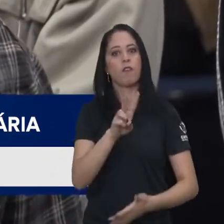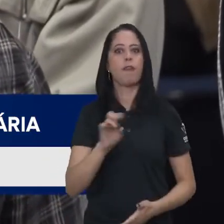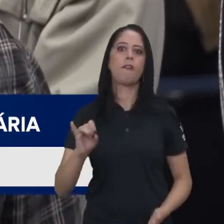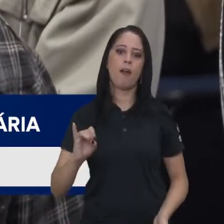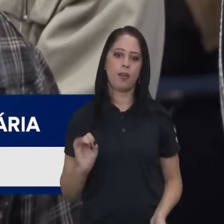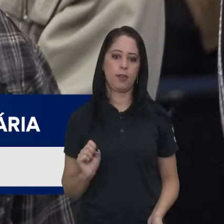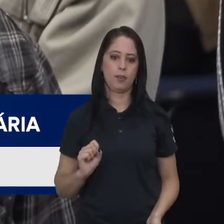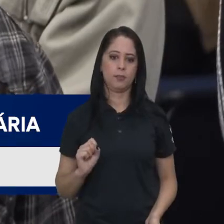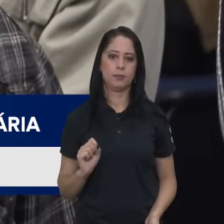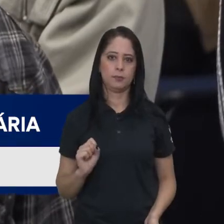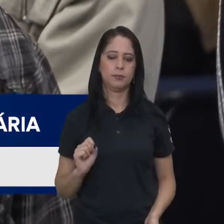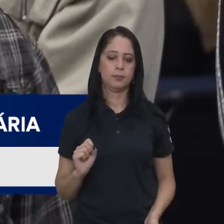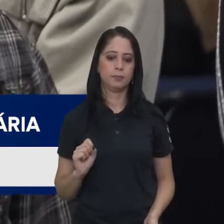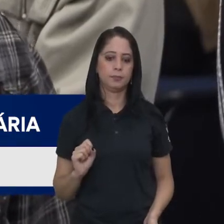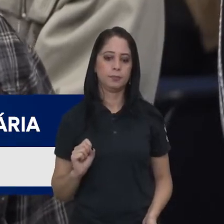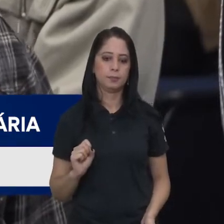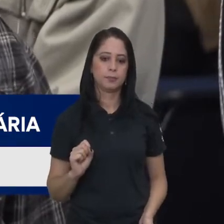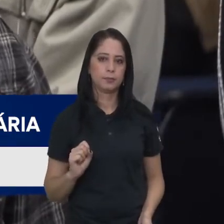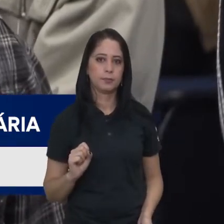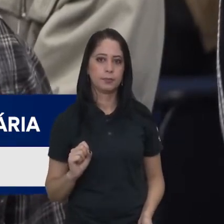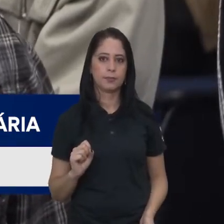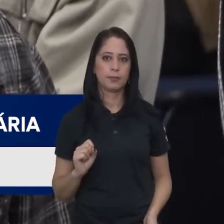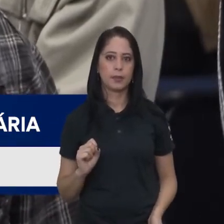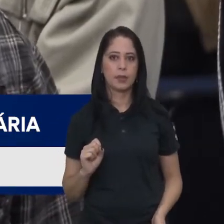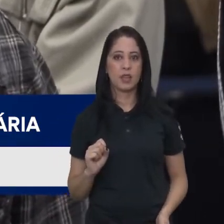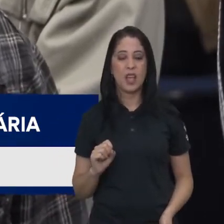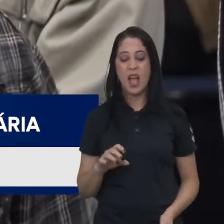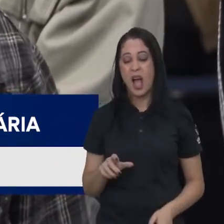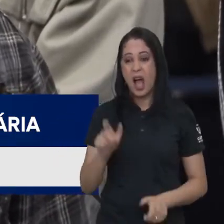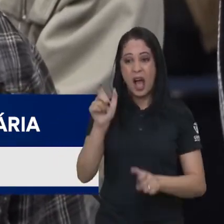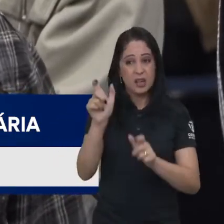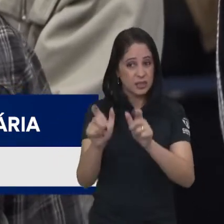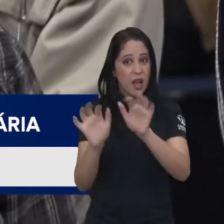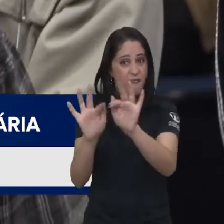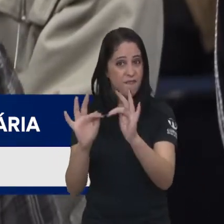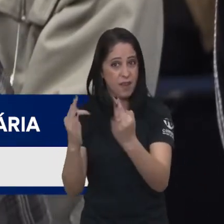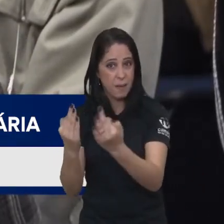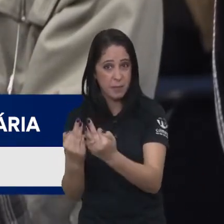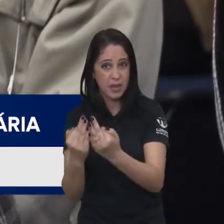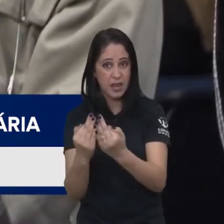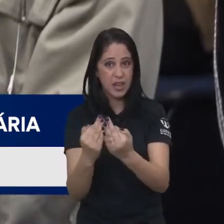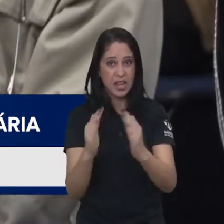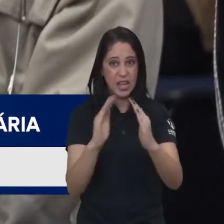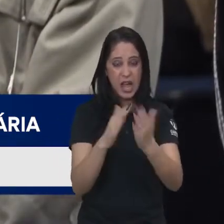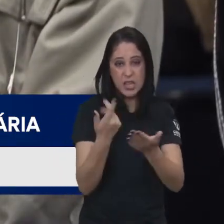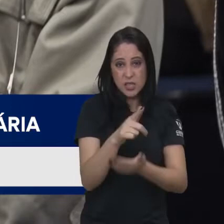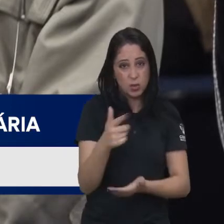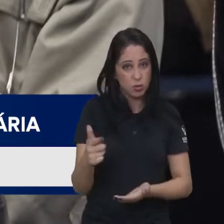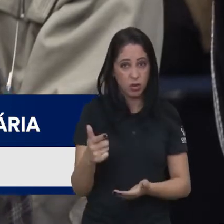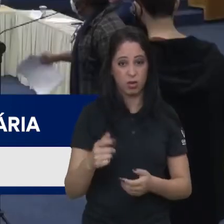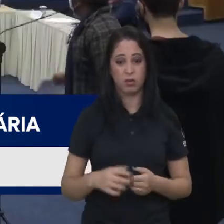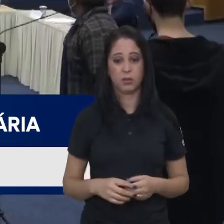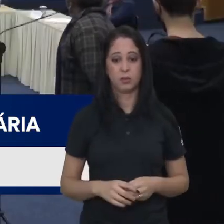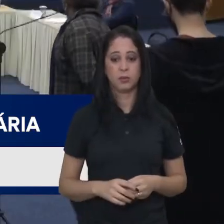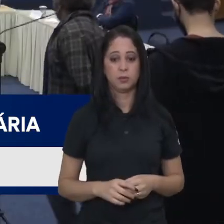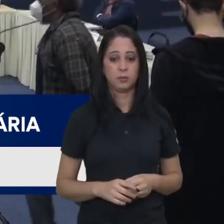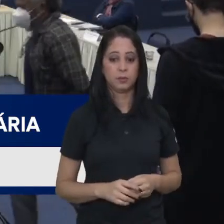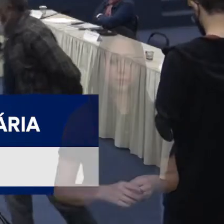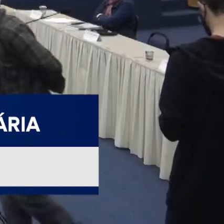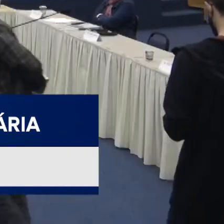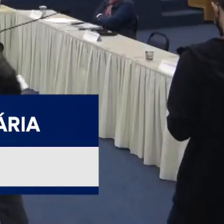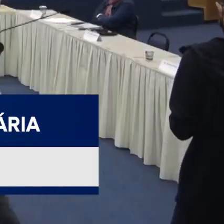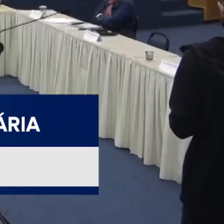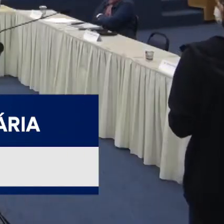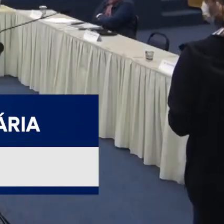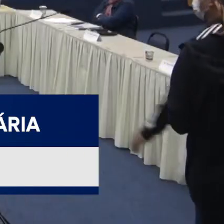Então, nenhum sem terra teria nenhum camponês sem teto e teria nenhuma família que não perca suas caras. Obrigado, Cosme. Obrigado, um abraço.